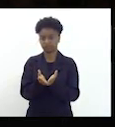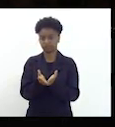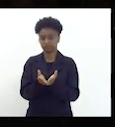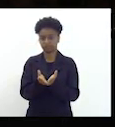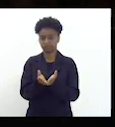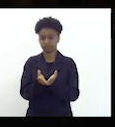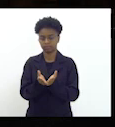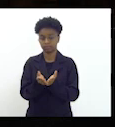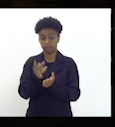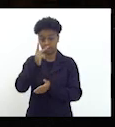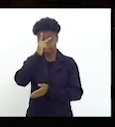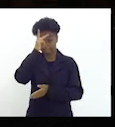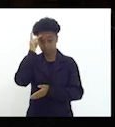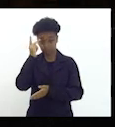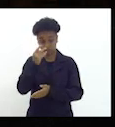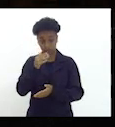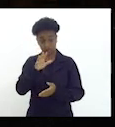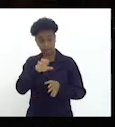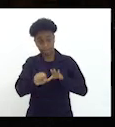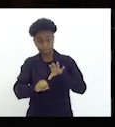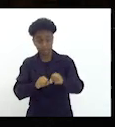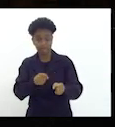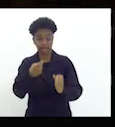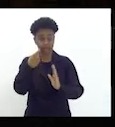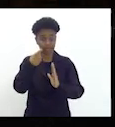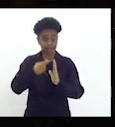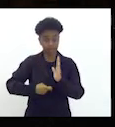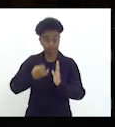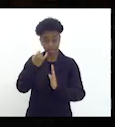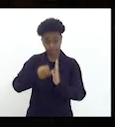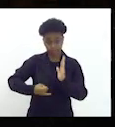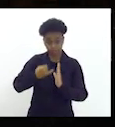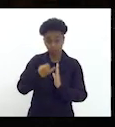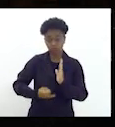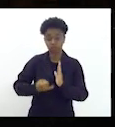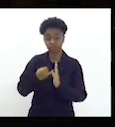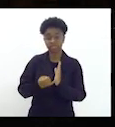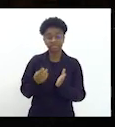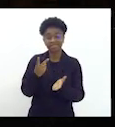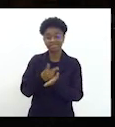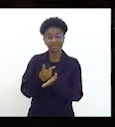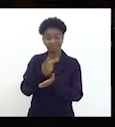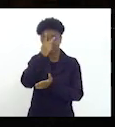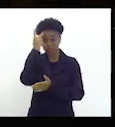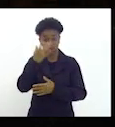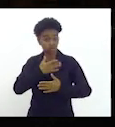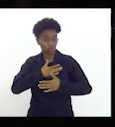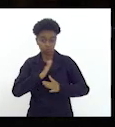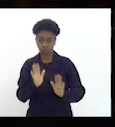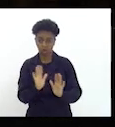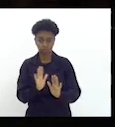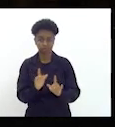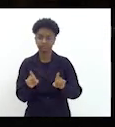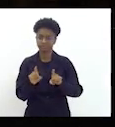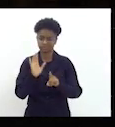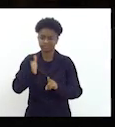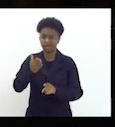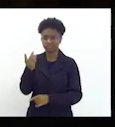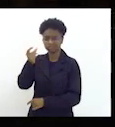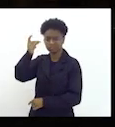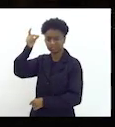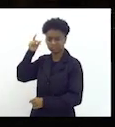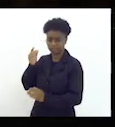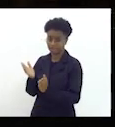o cobrador de imposto sempre foi um indesejado desde a Bíblia